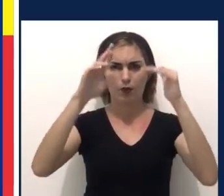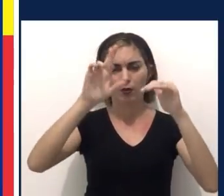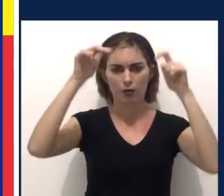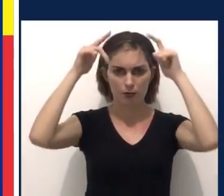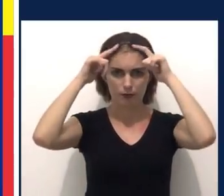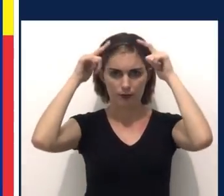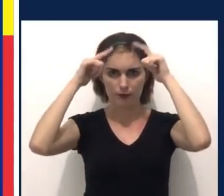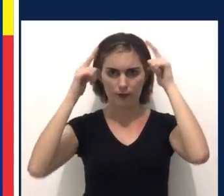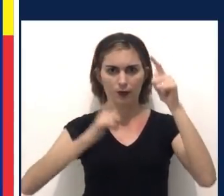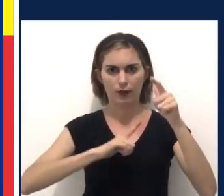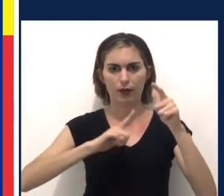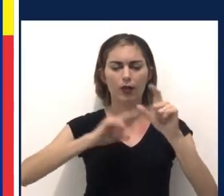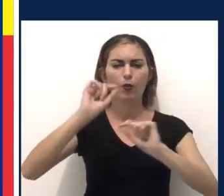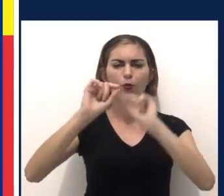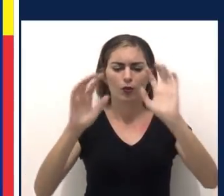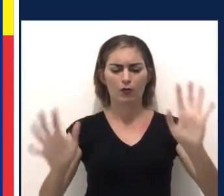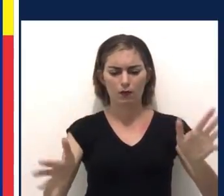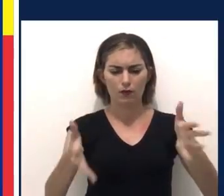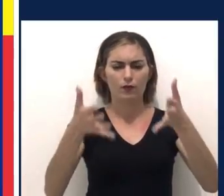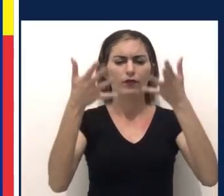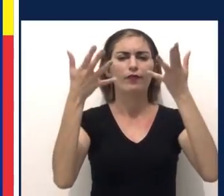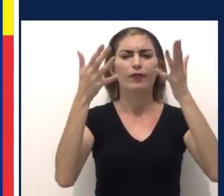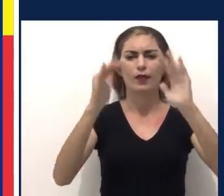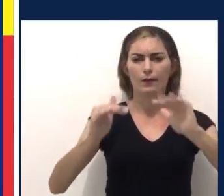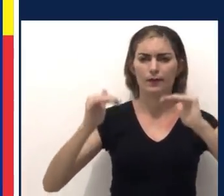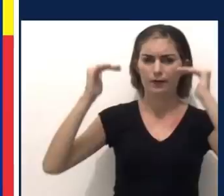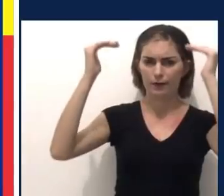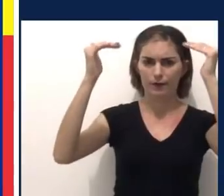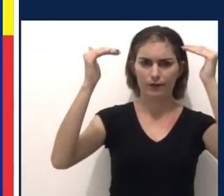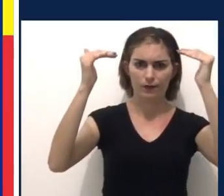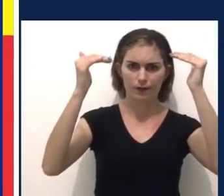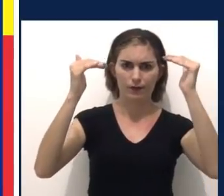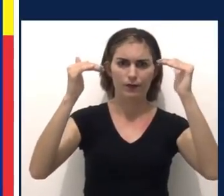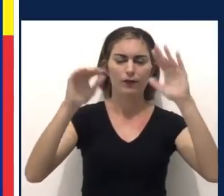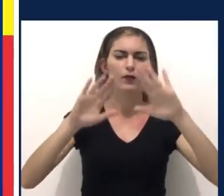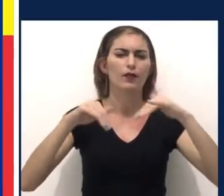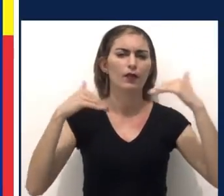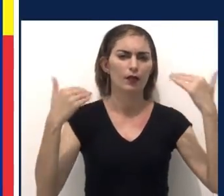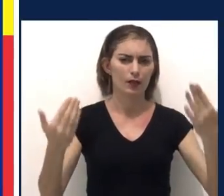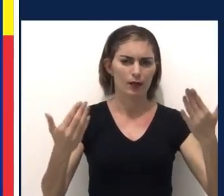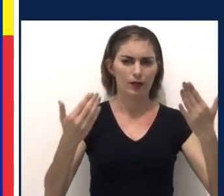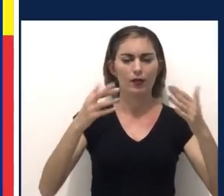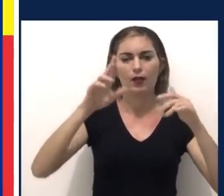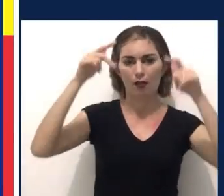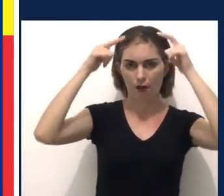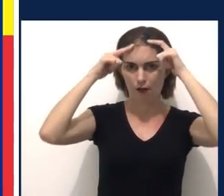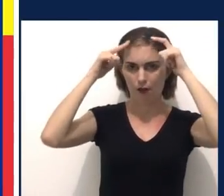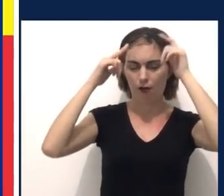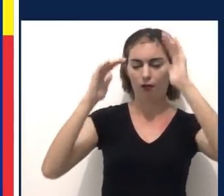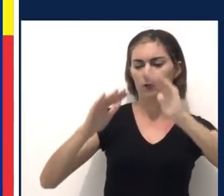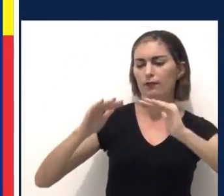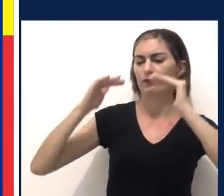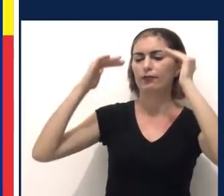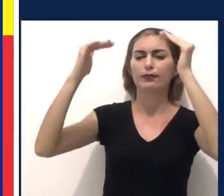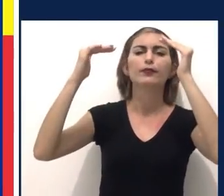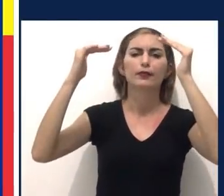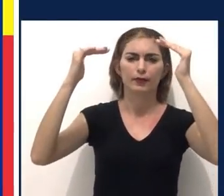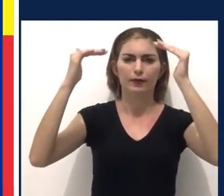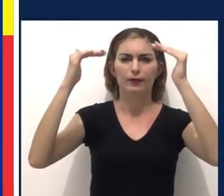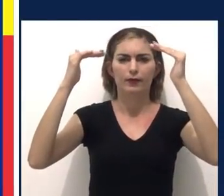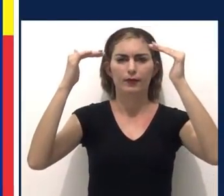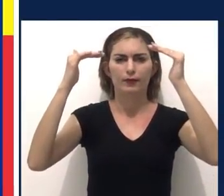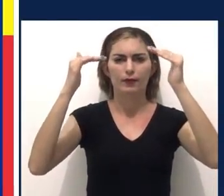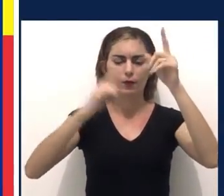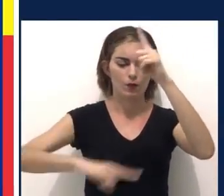poder real que vai atingir o que? O auge com o absolutismo. Então, rei absolutista.